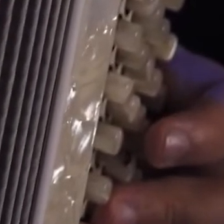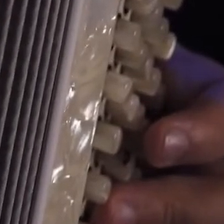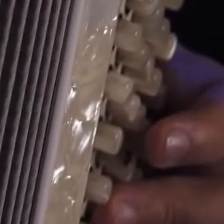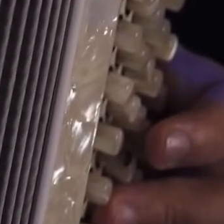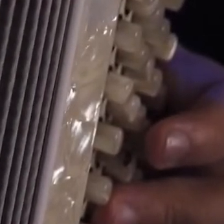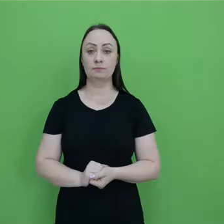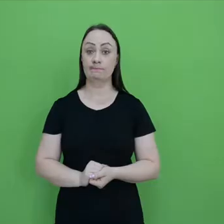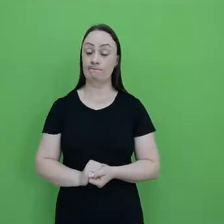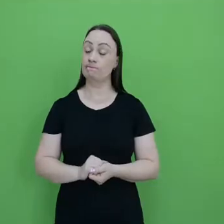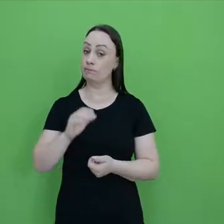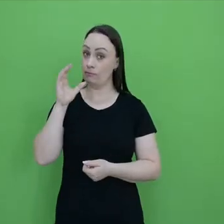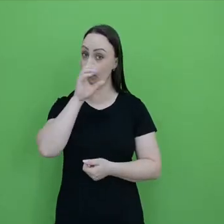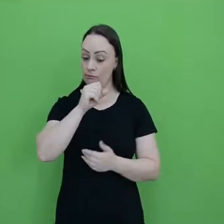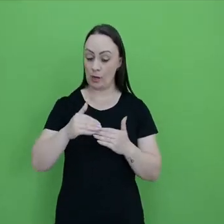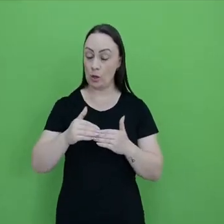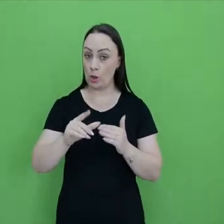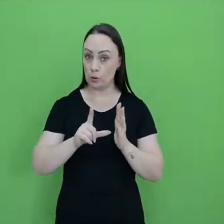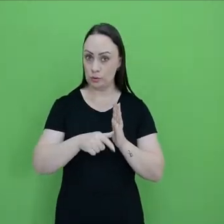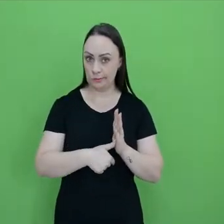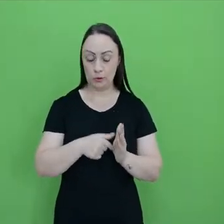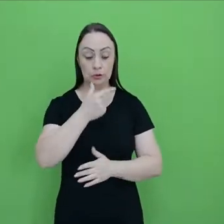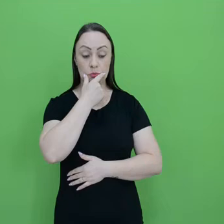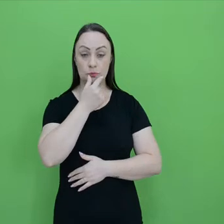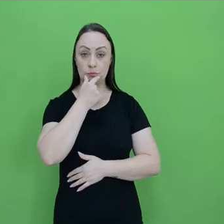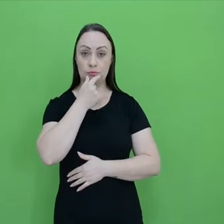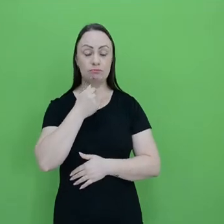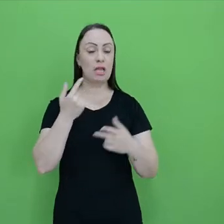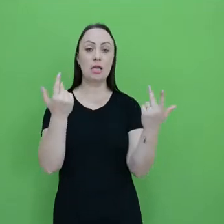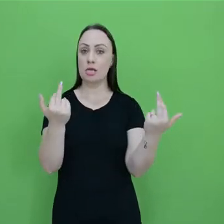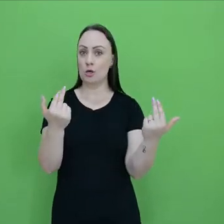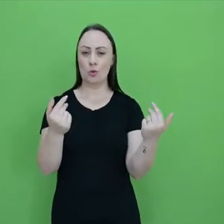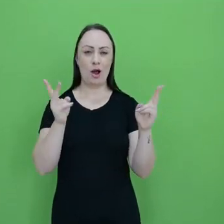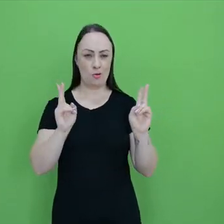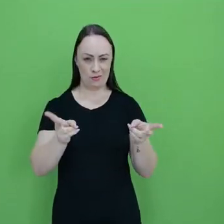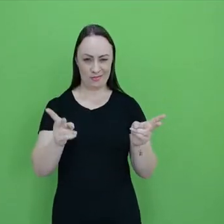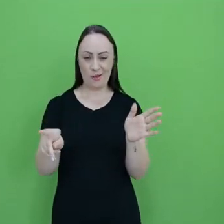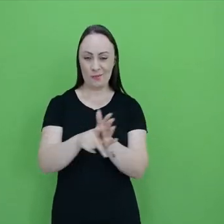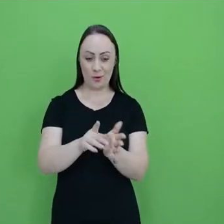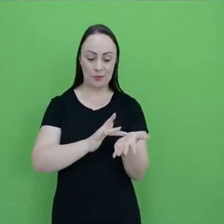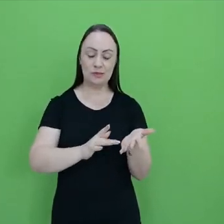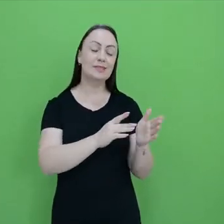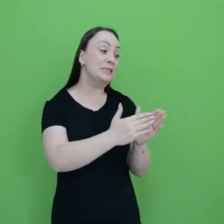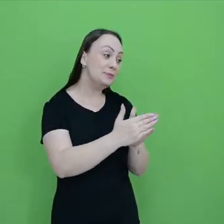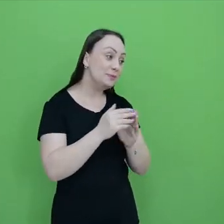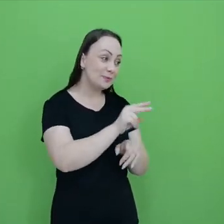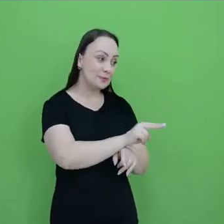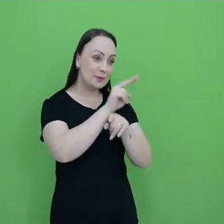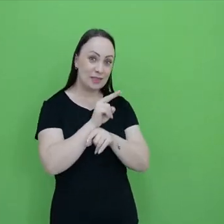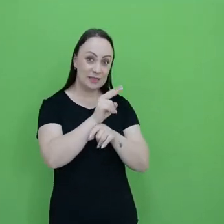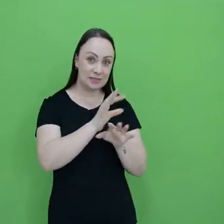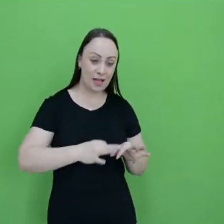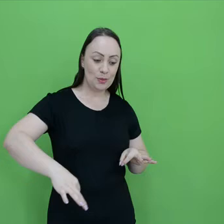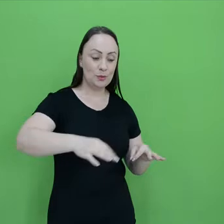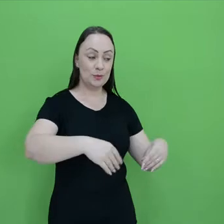Logo em seguida, os rapazes fizeram como tinham feito com a cigana. Pediram emprestado à vizinha o